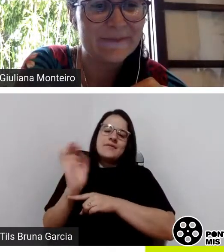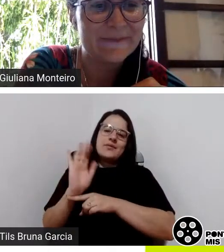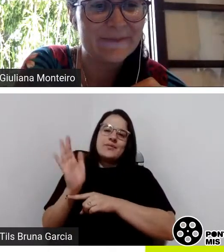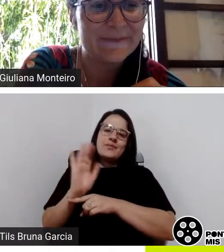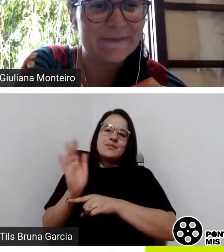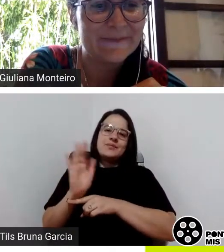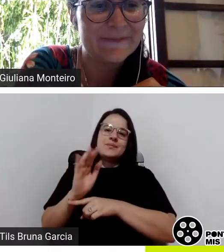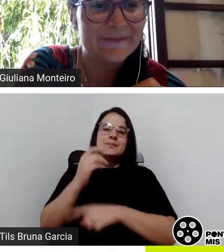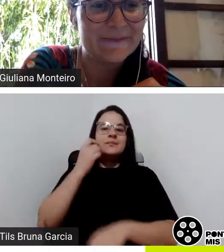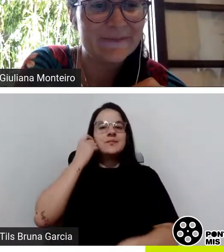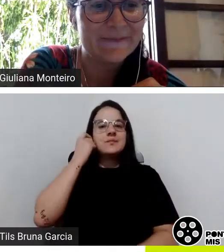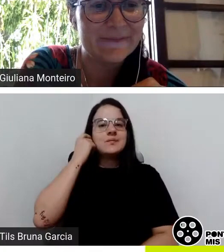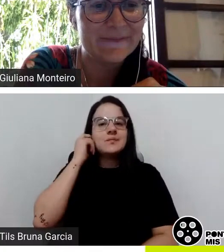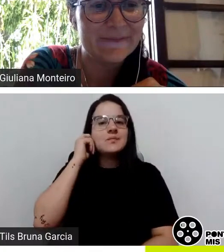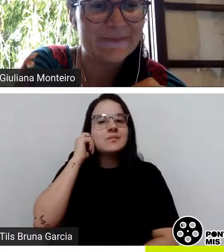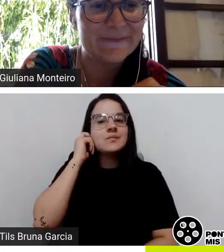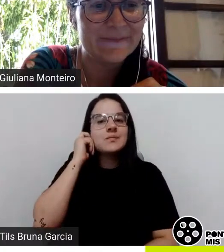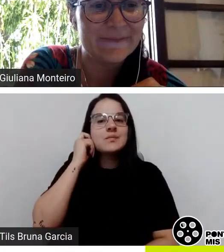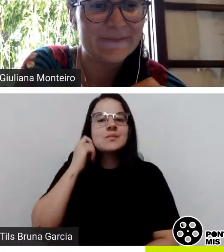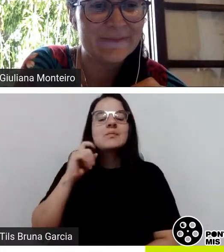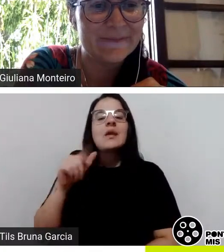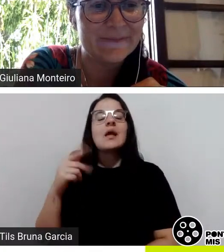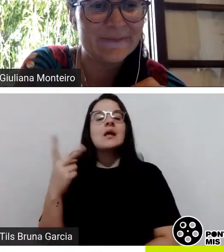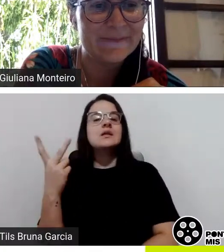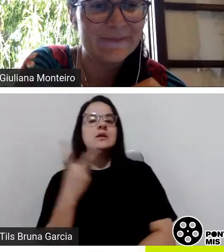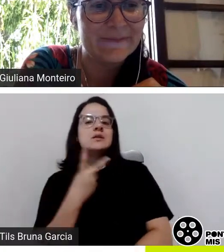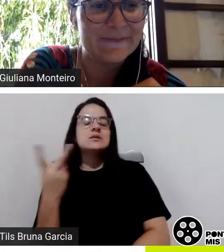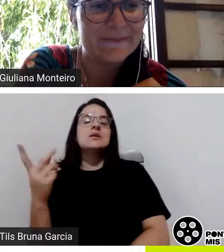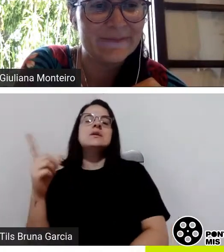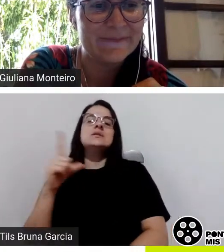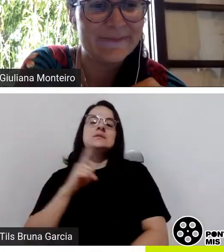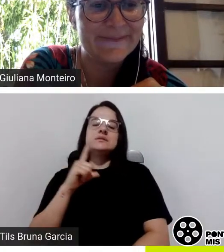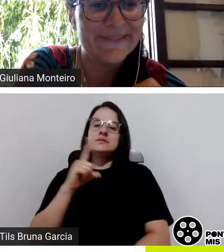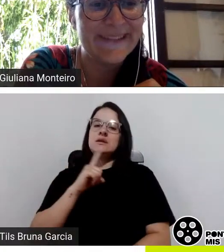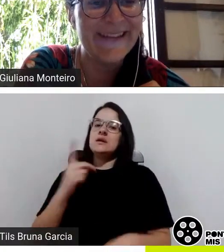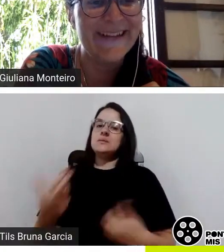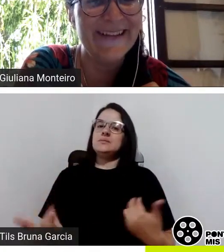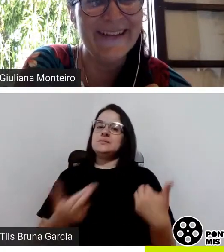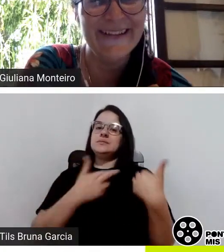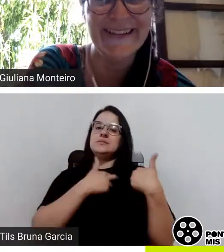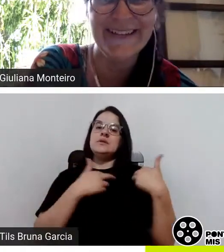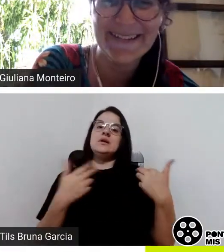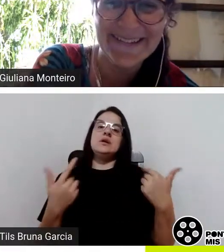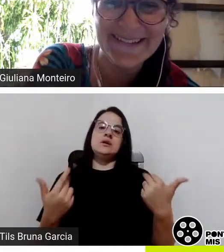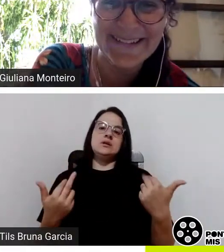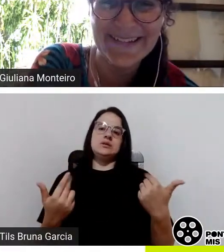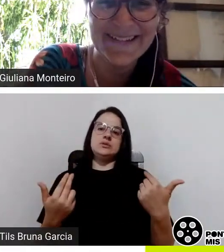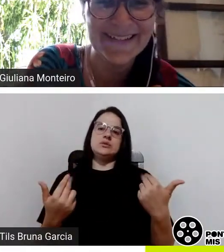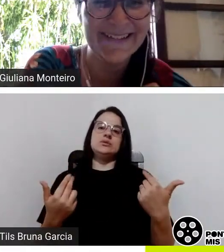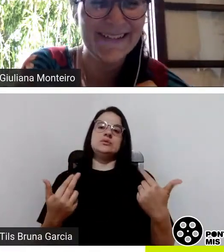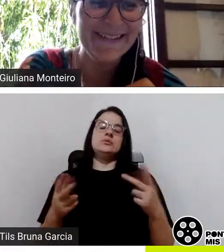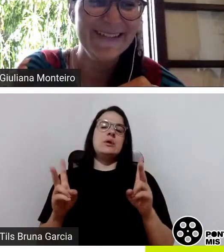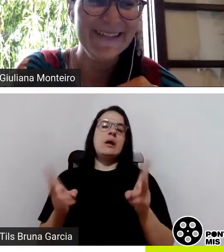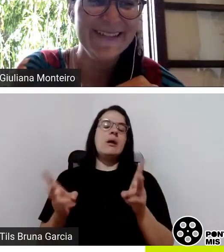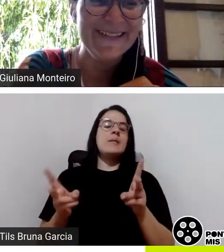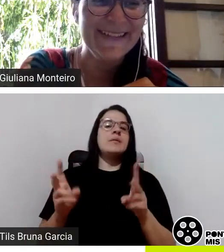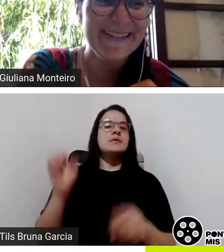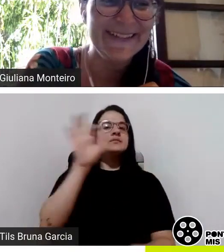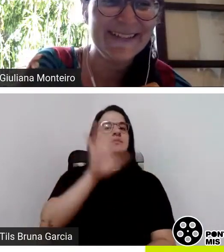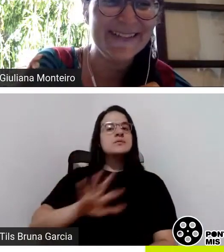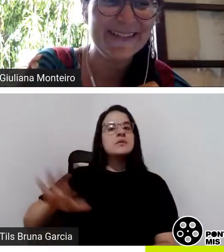Total, né? Jorge, deixa eu fazer um papel aqui, mais Maria Gabriela, assim, uma pergunta